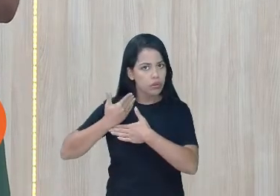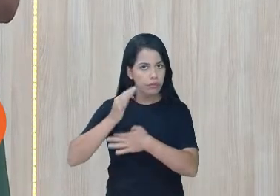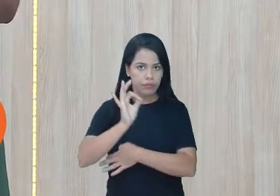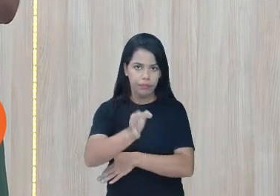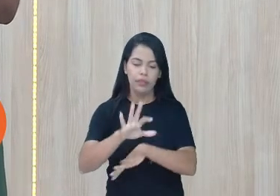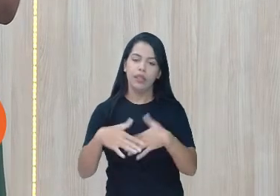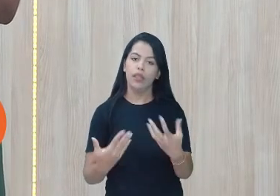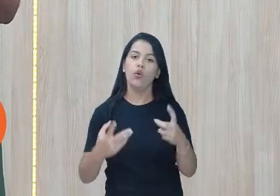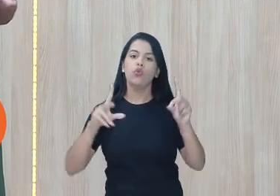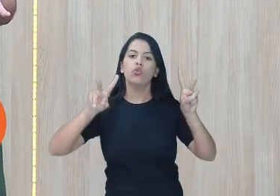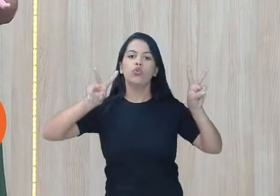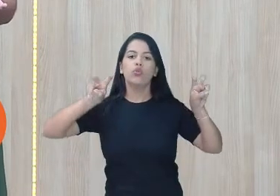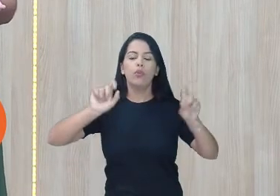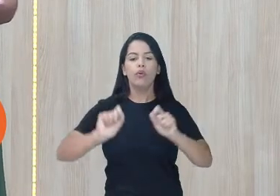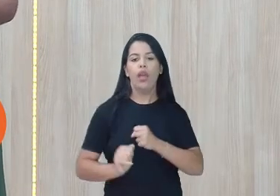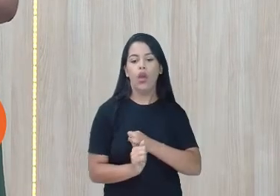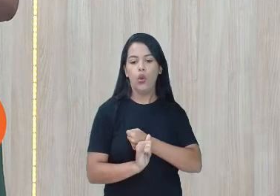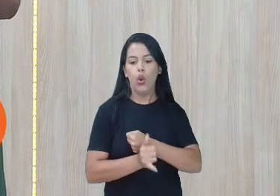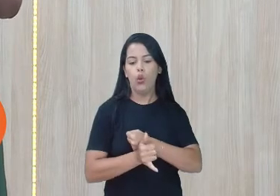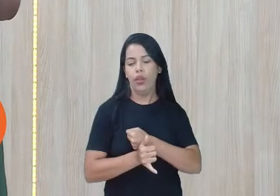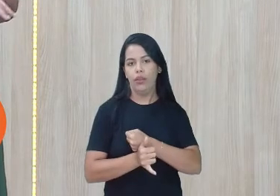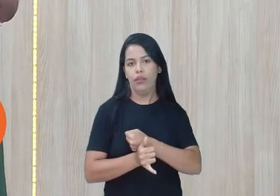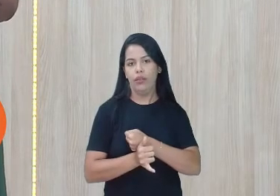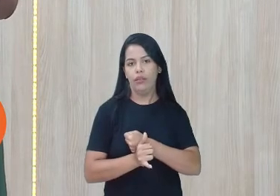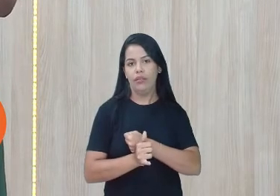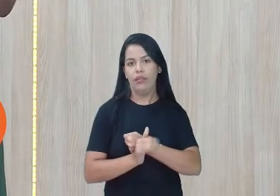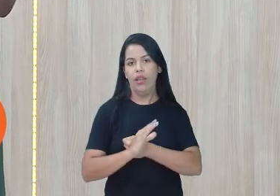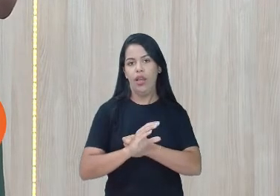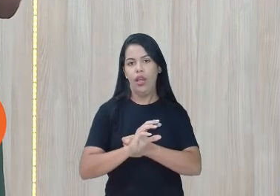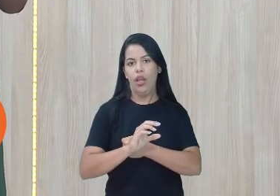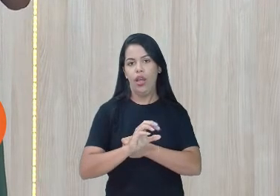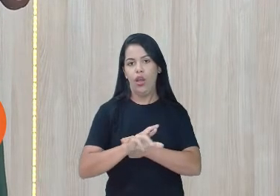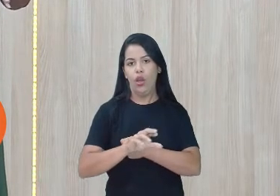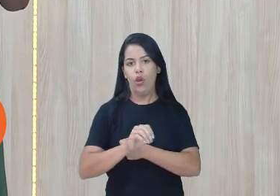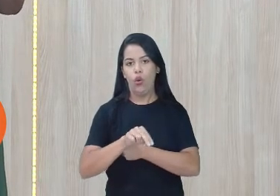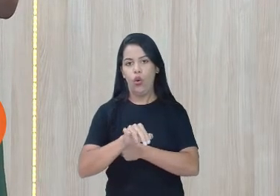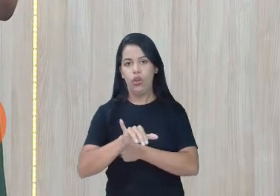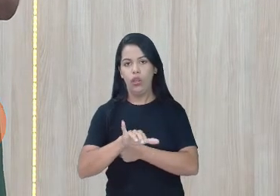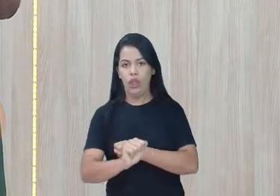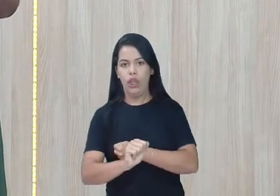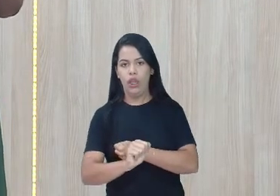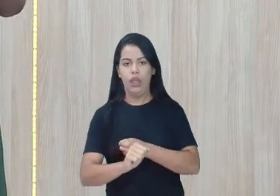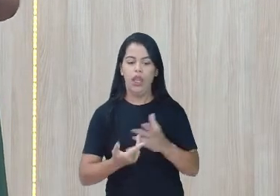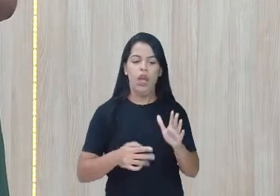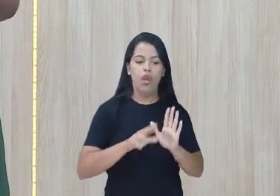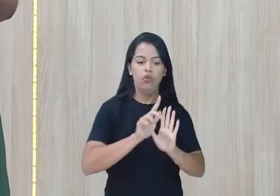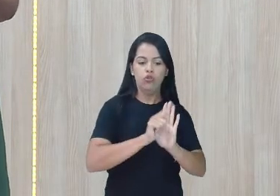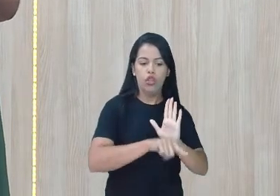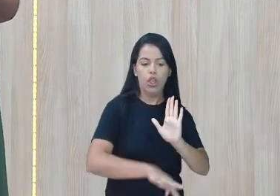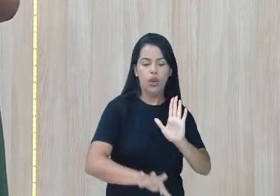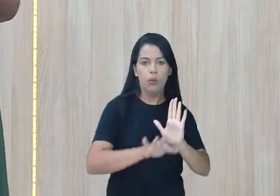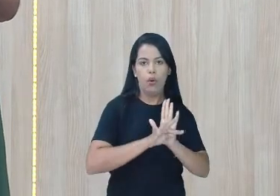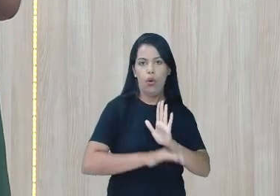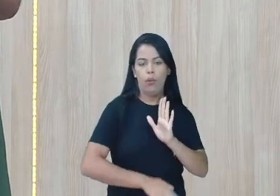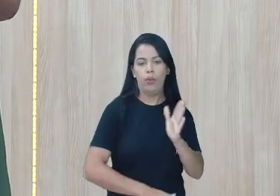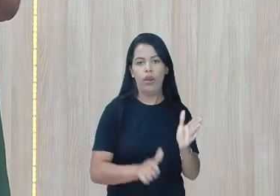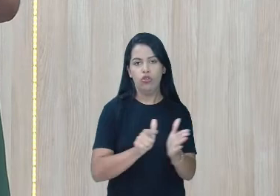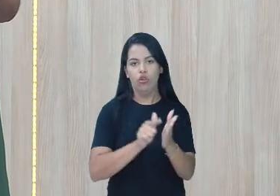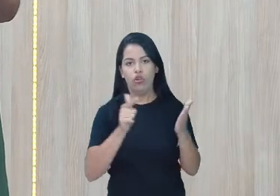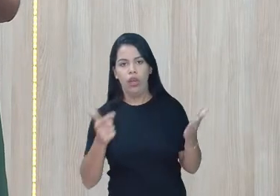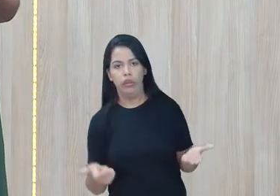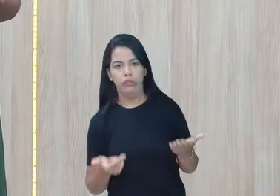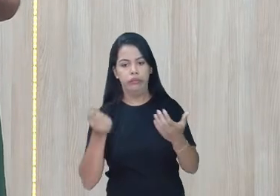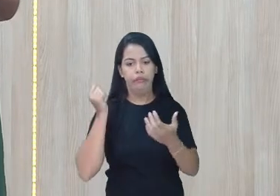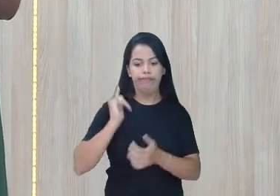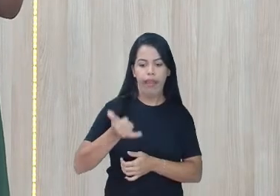que foi sobre crônica. Esse gênero jornalístico, narrativo, descritivo que está aí no nosso dia a dia,